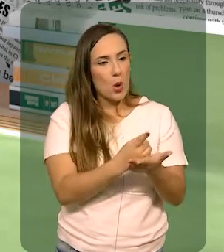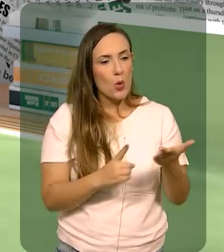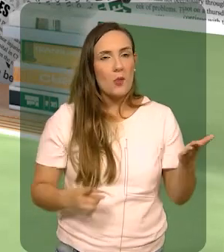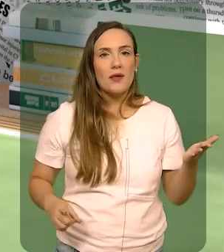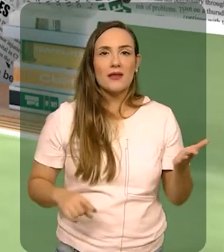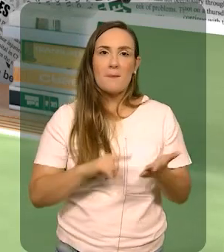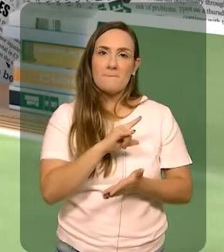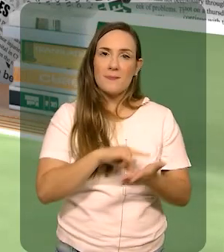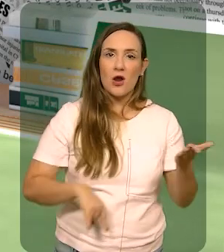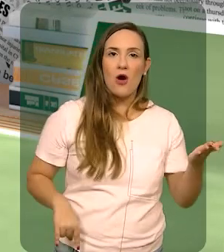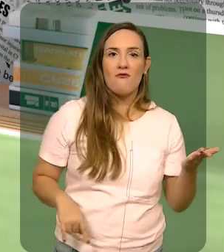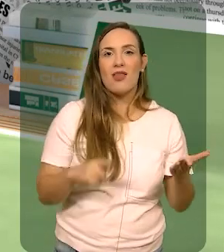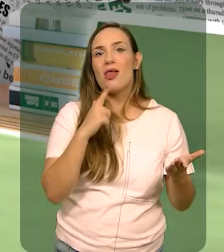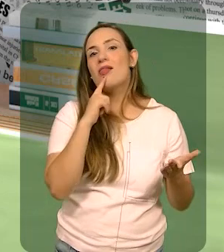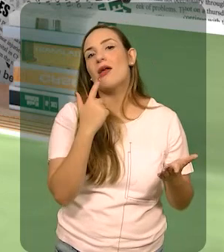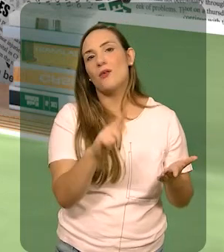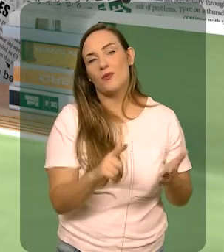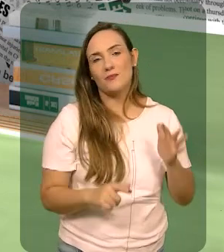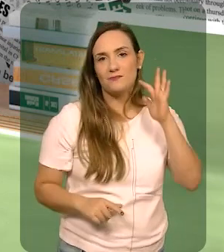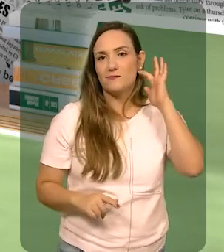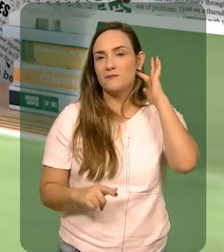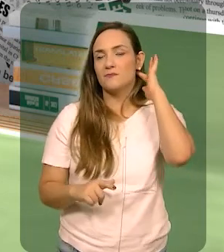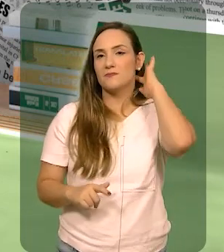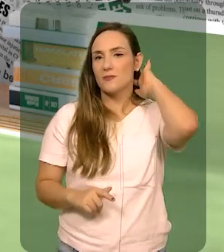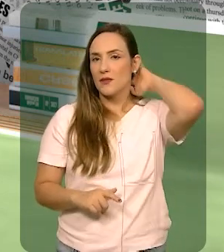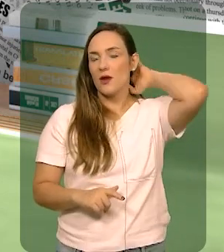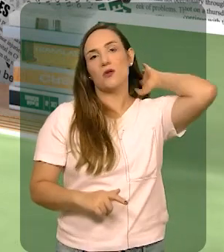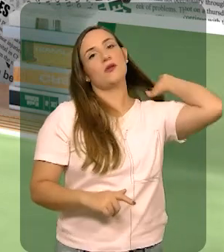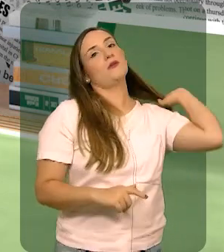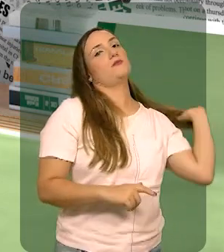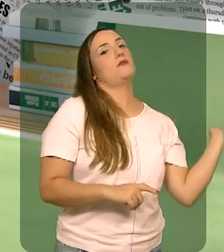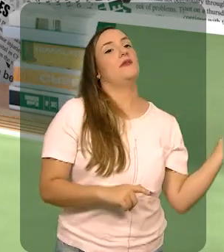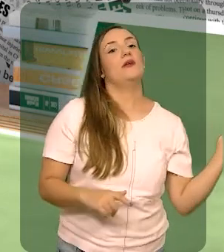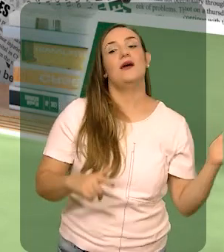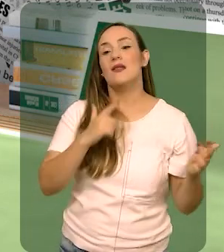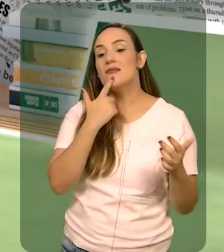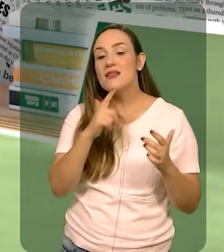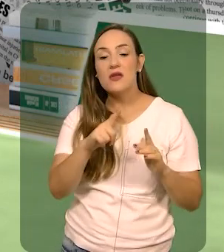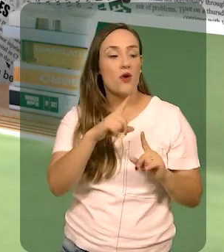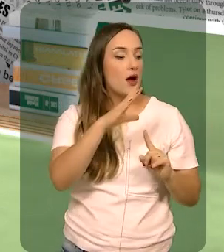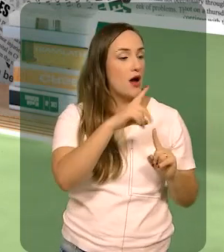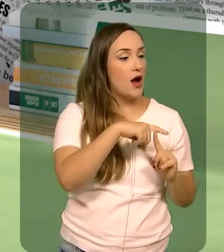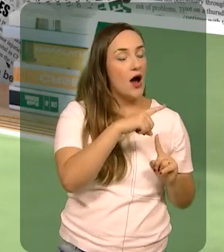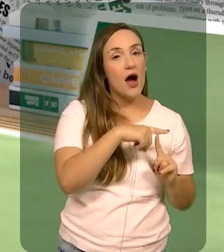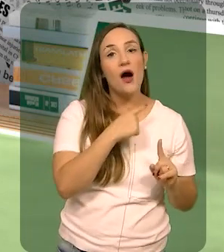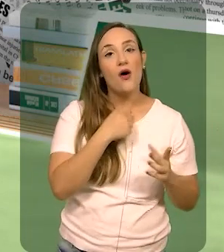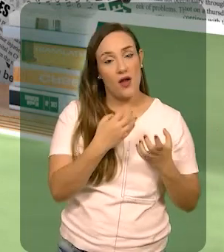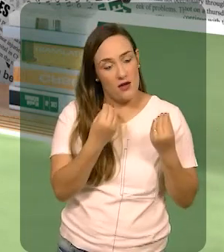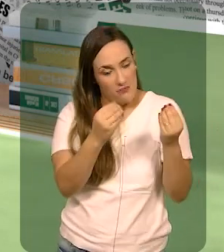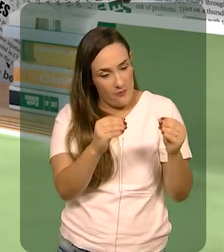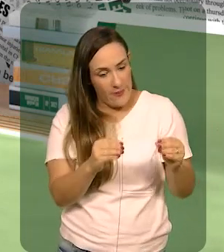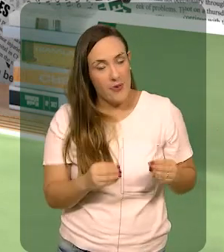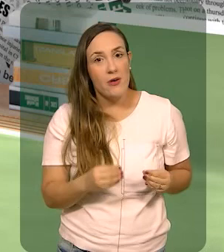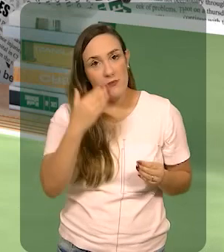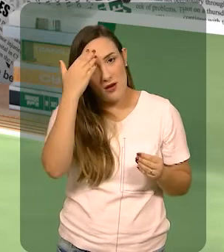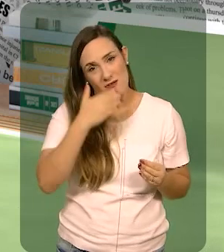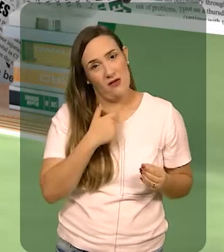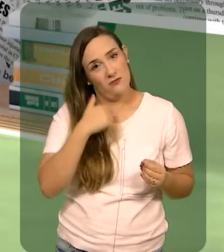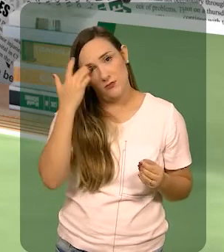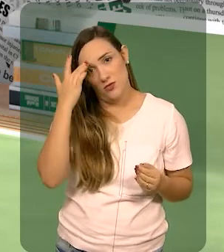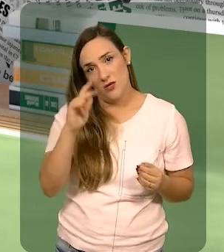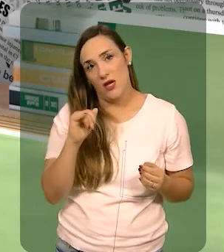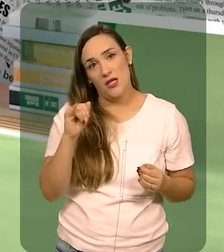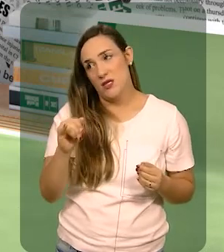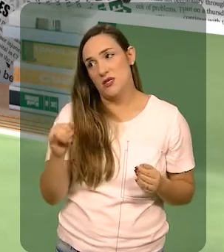e documentar, né? Porque quando eu proponho essa descrição da língua indígena terena, eu quero